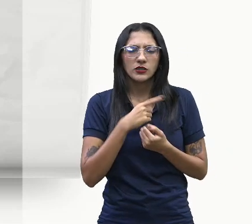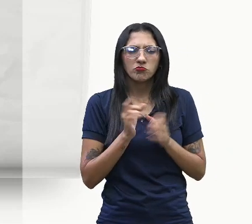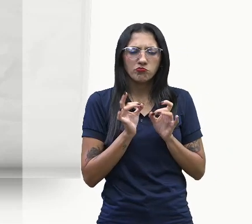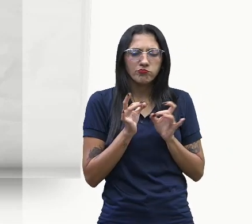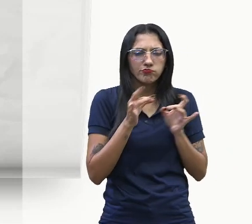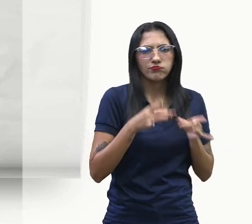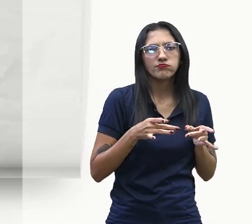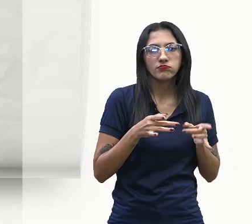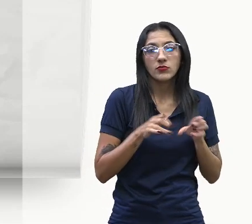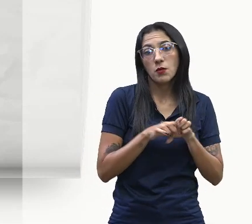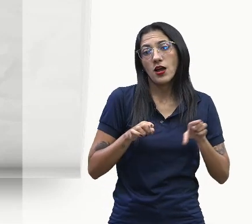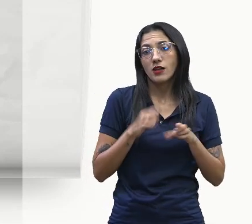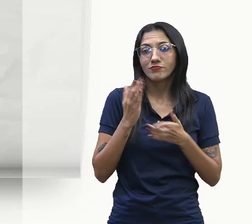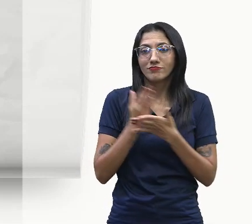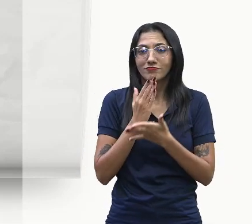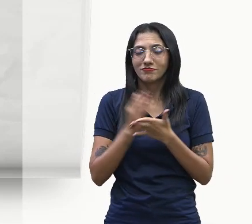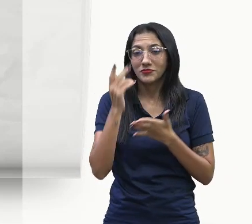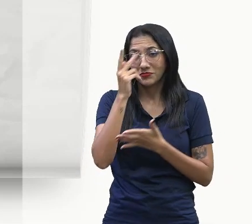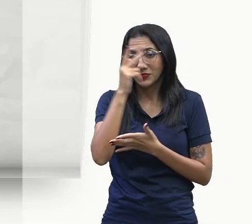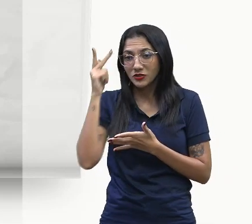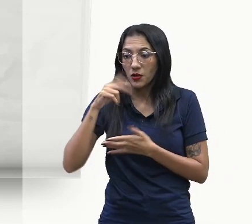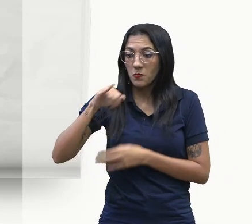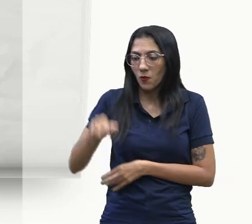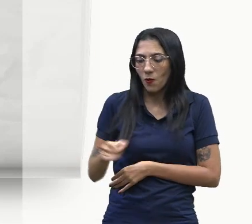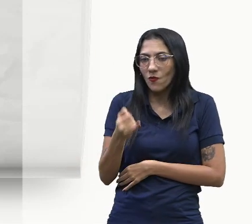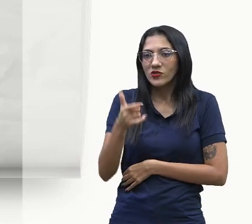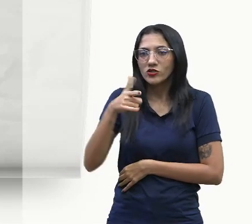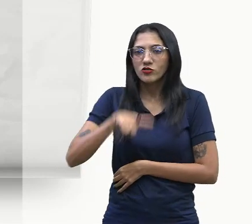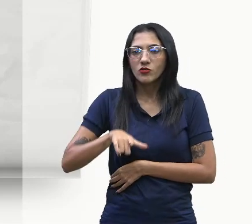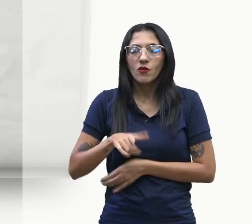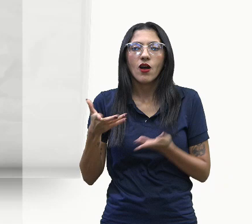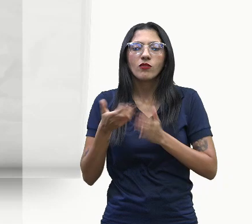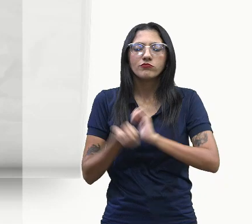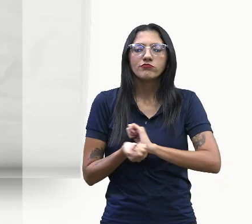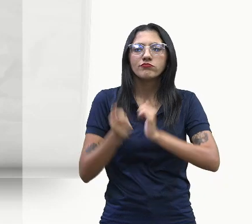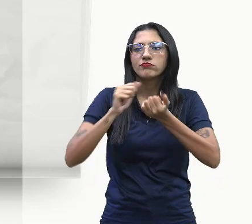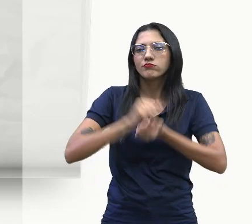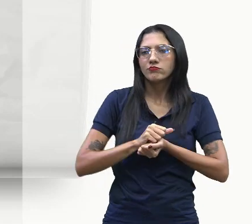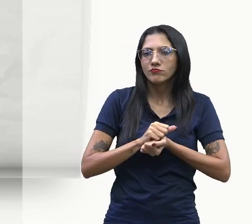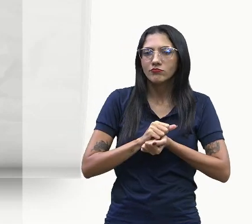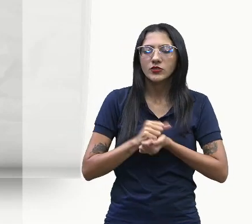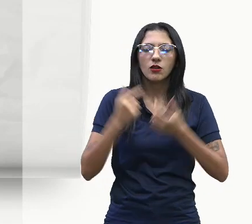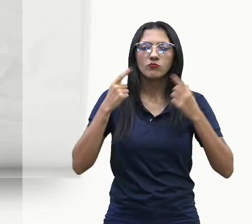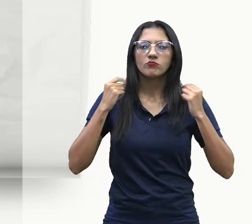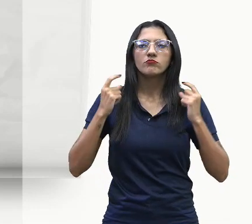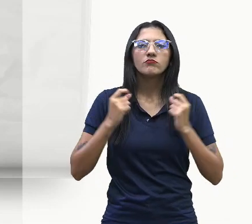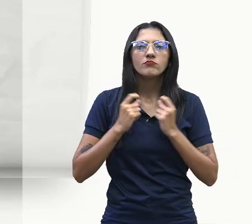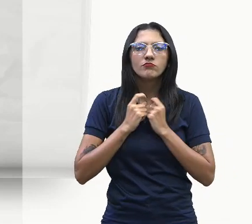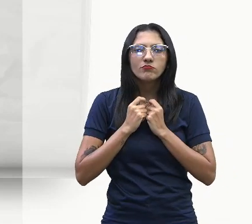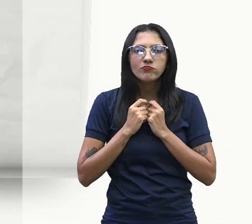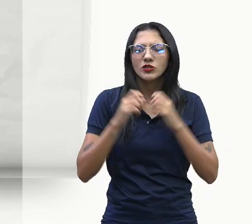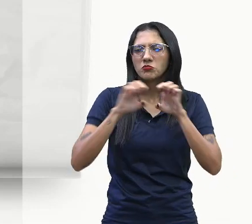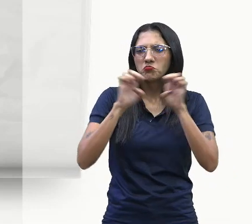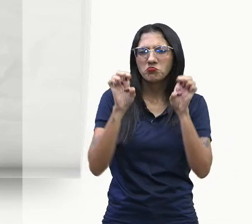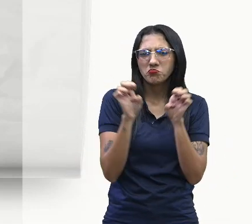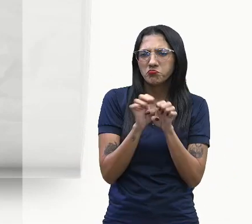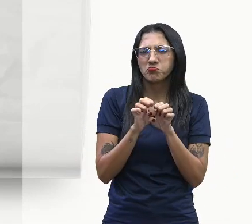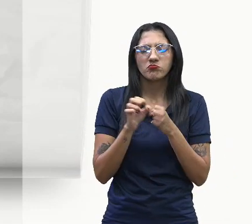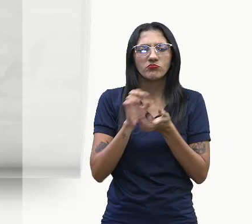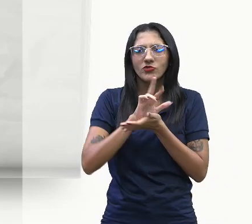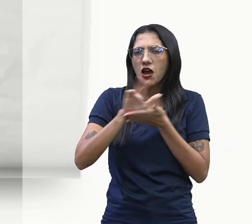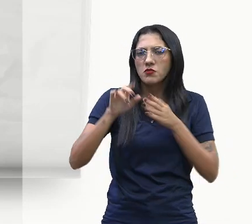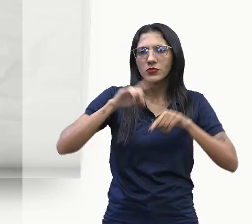descartado, é reaproveitado na confecção de biojoias e artesanato,